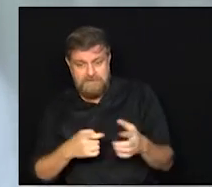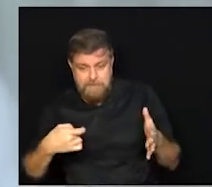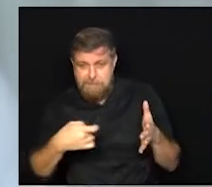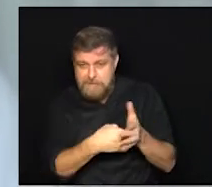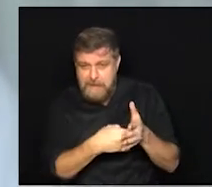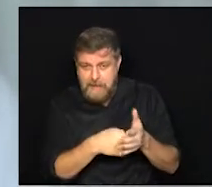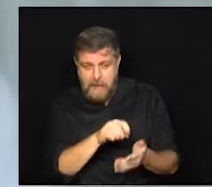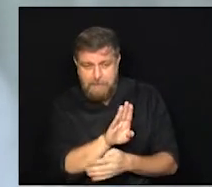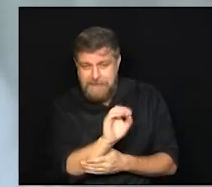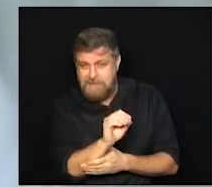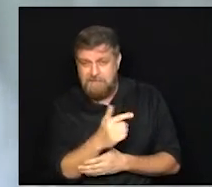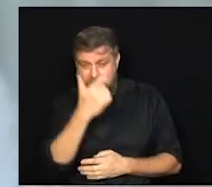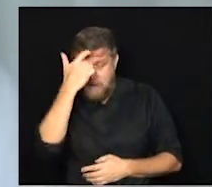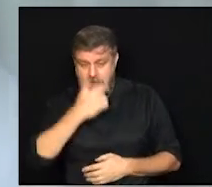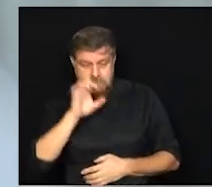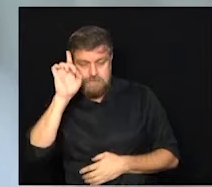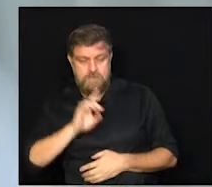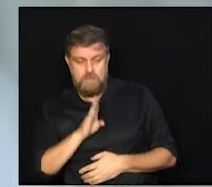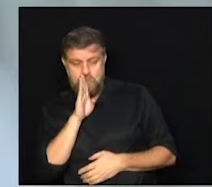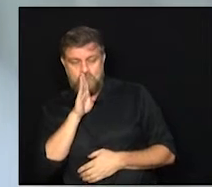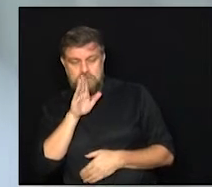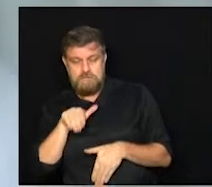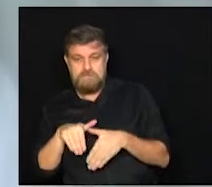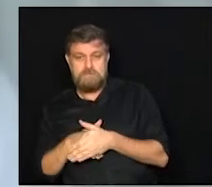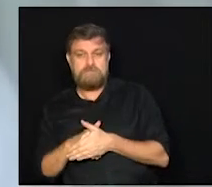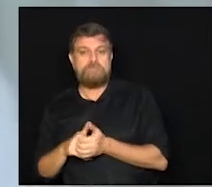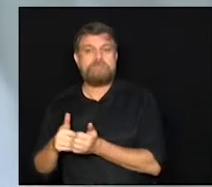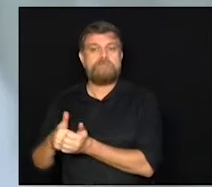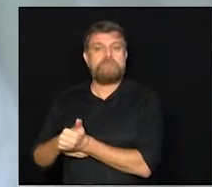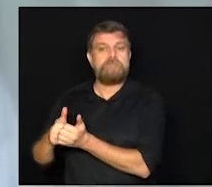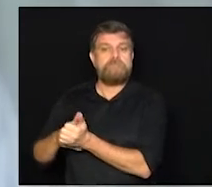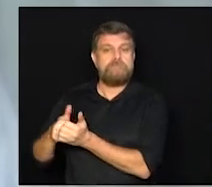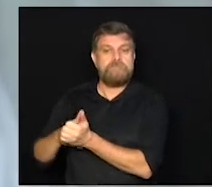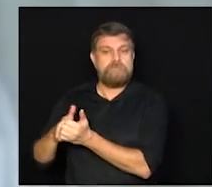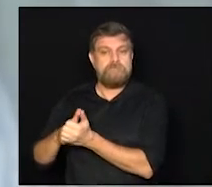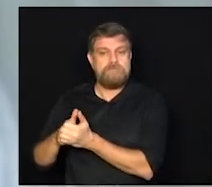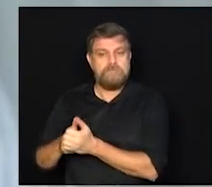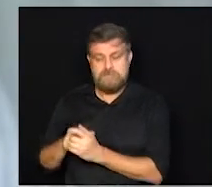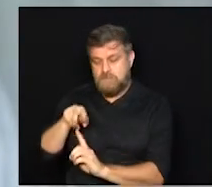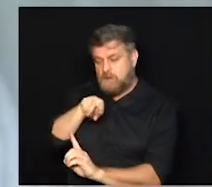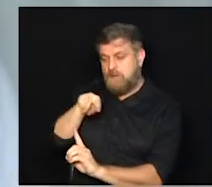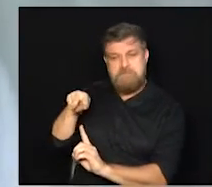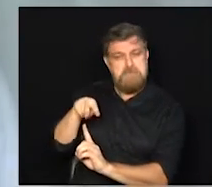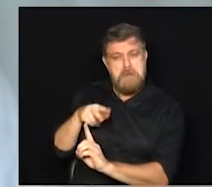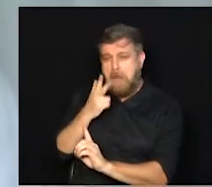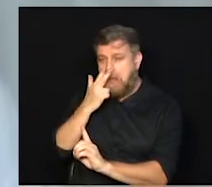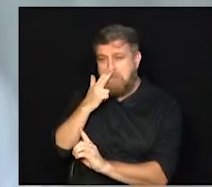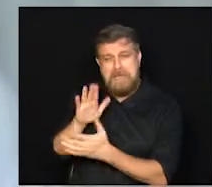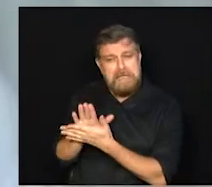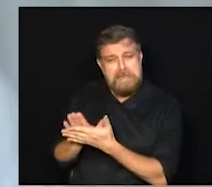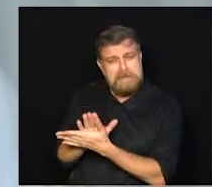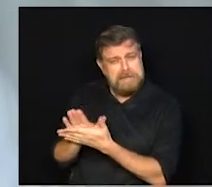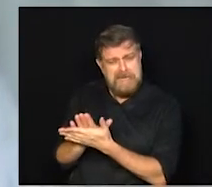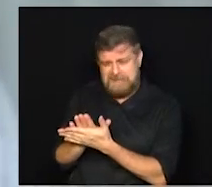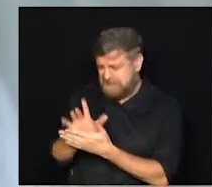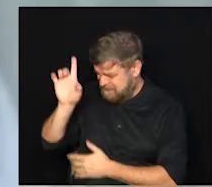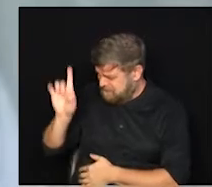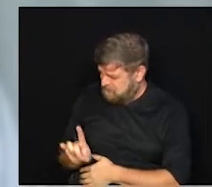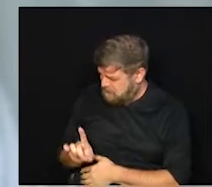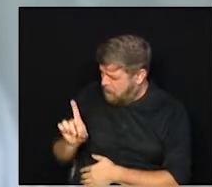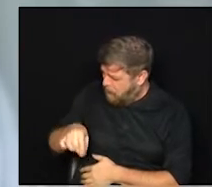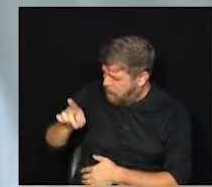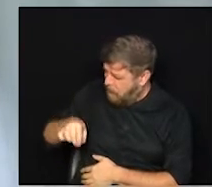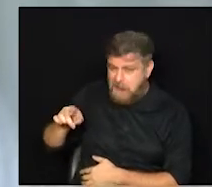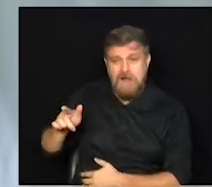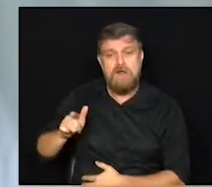ocorrência e não fala que ela tem uma deficiência, porque, como eu disse, às vezes não é uma deficiência visível, né? Mas ela tem essa deficiência, ela